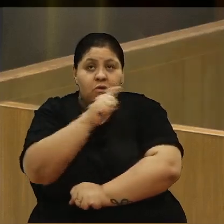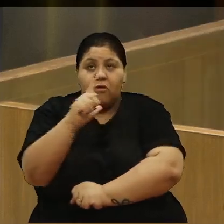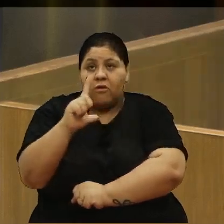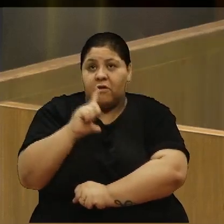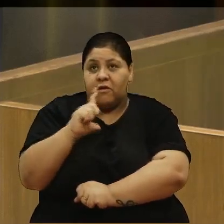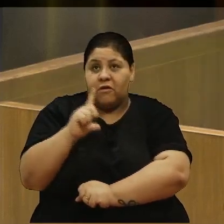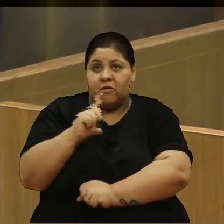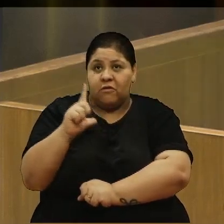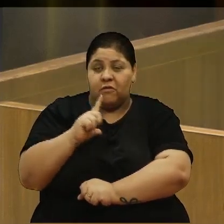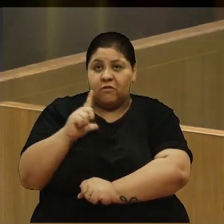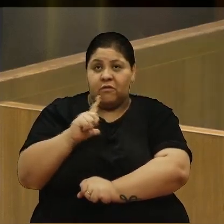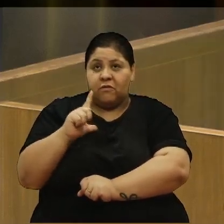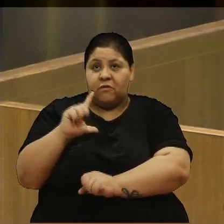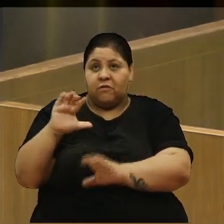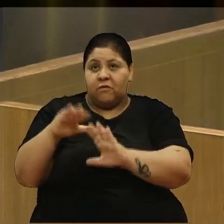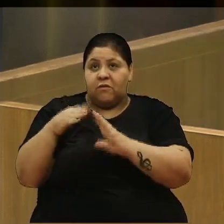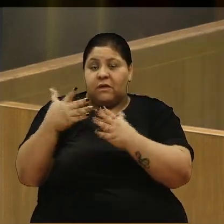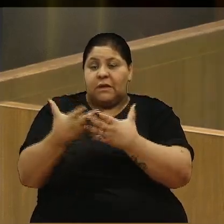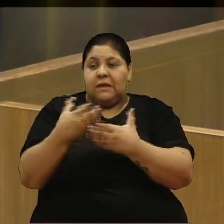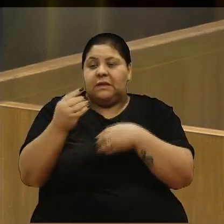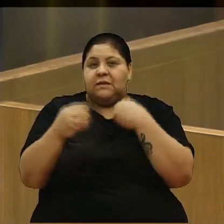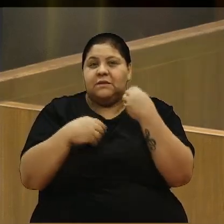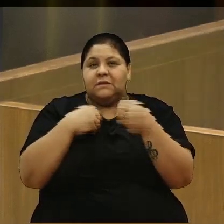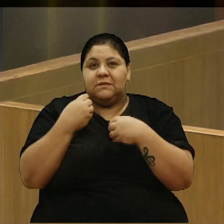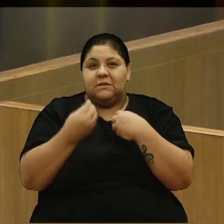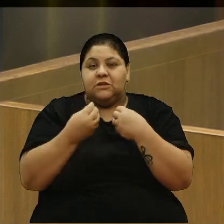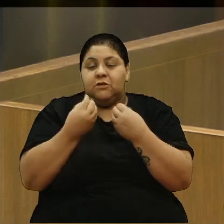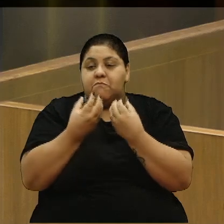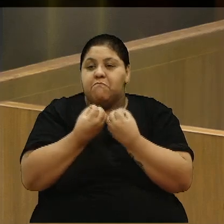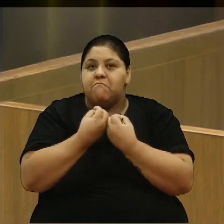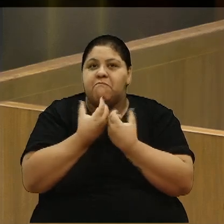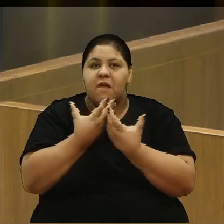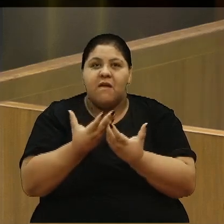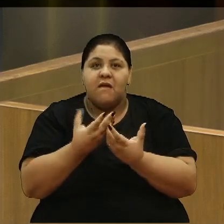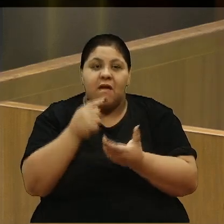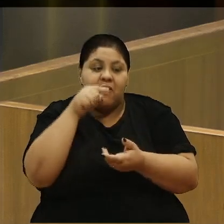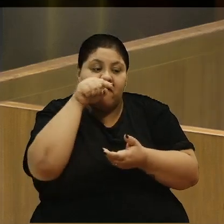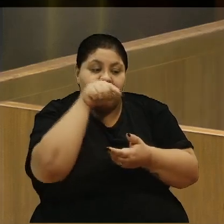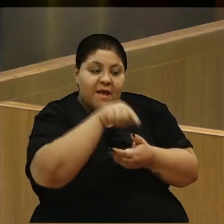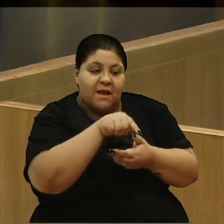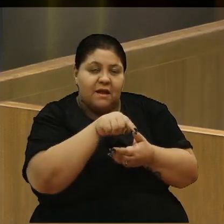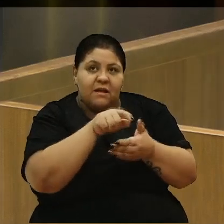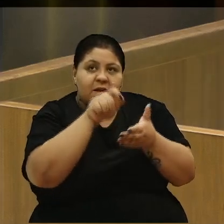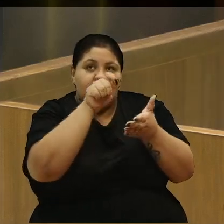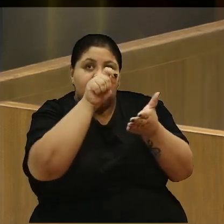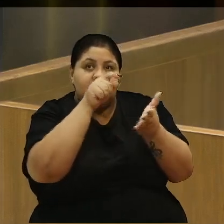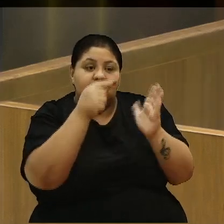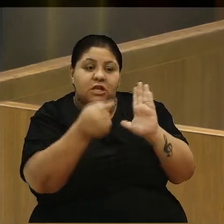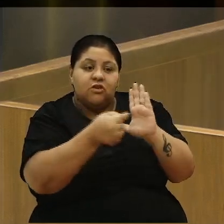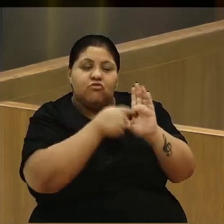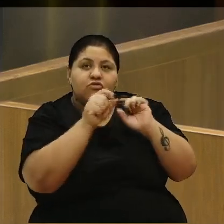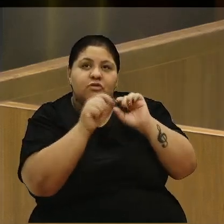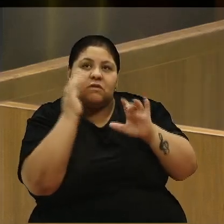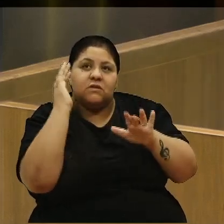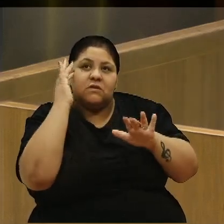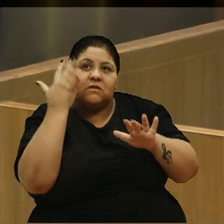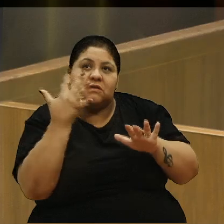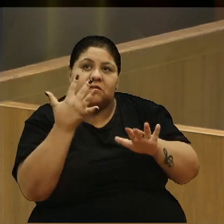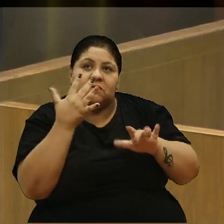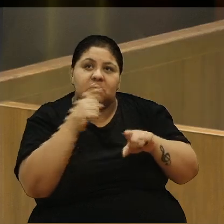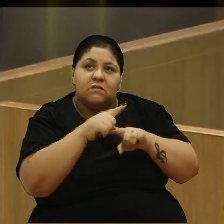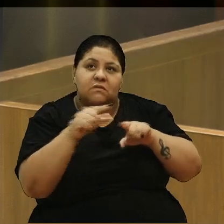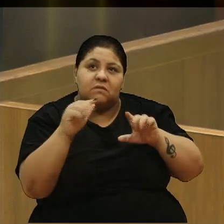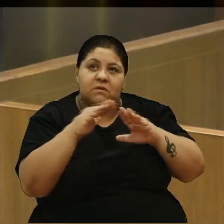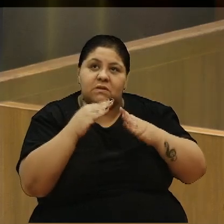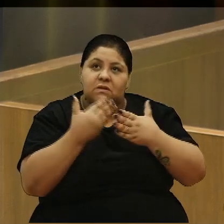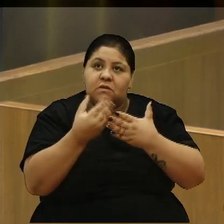um ambiente escolar que ele se sente bem, ele vai lá denunciar o que ele está sabendo que vai acontecer na saída da escola ou